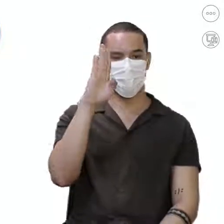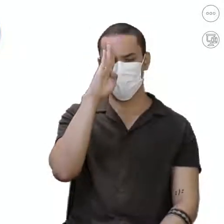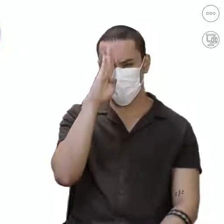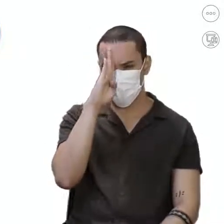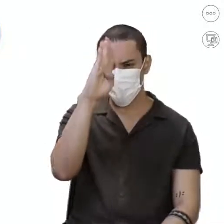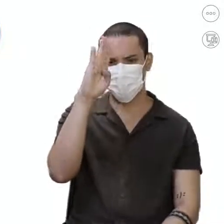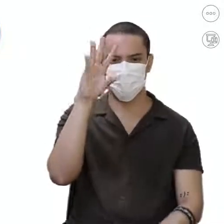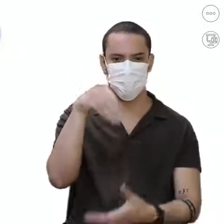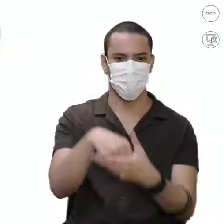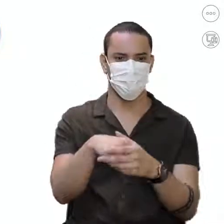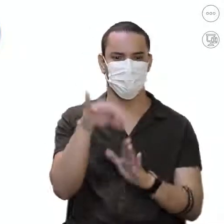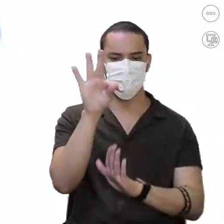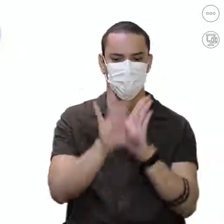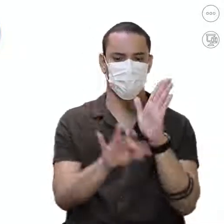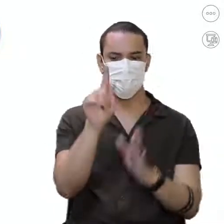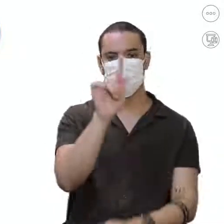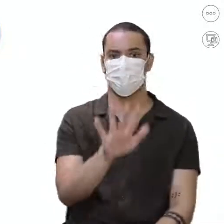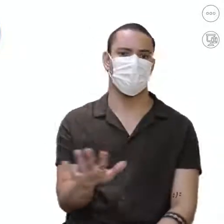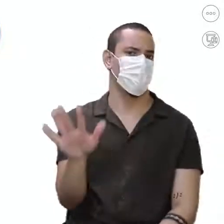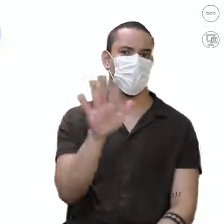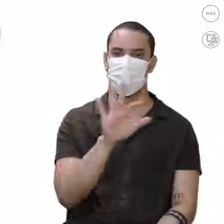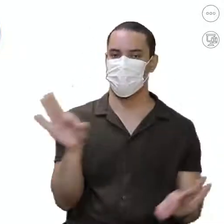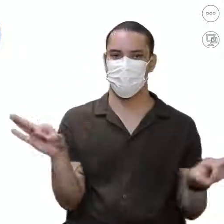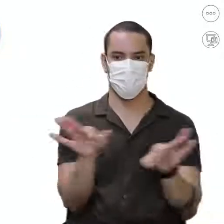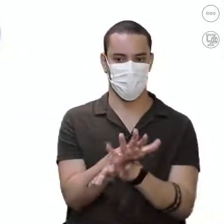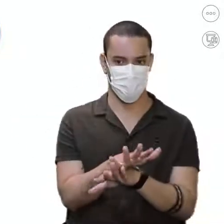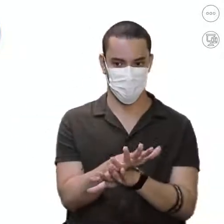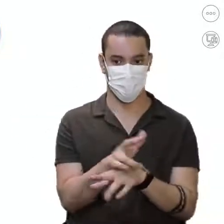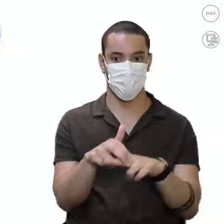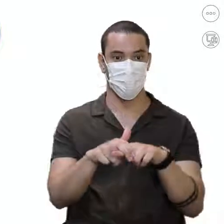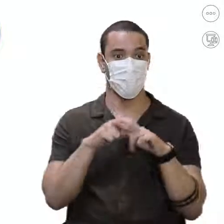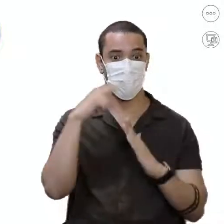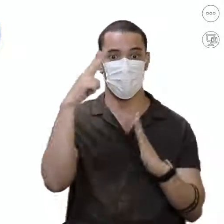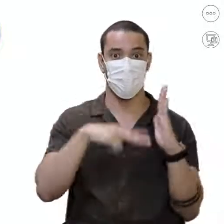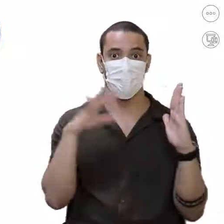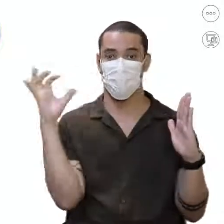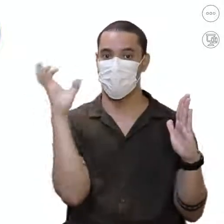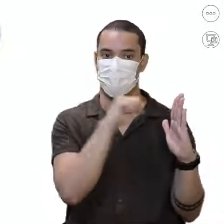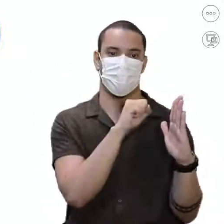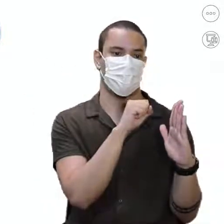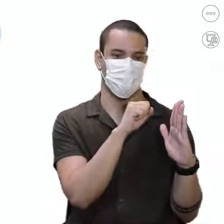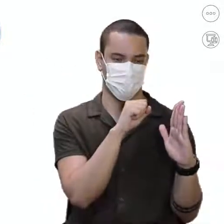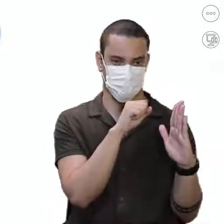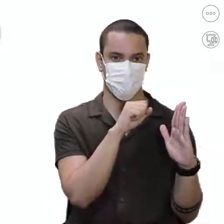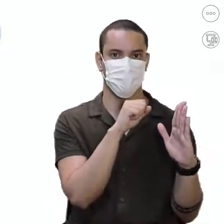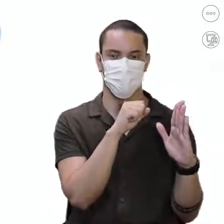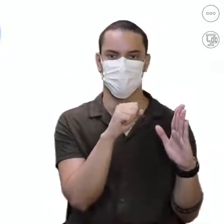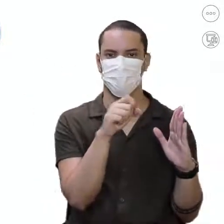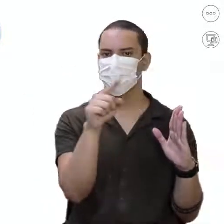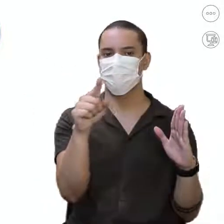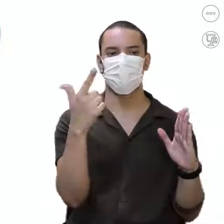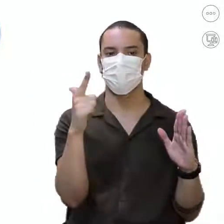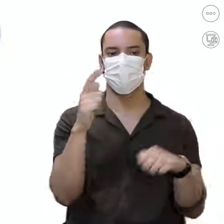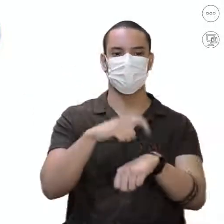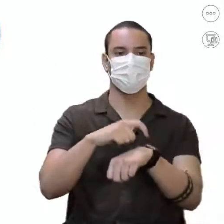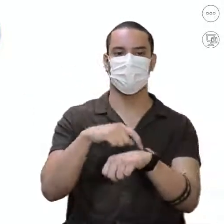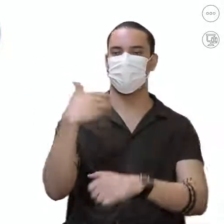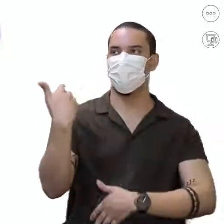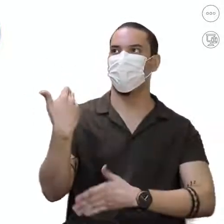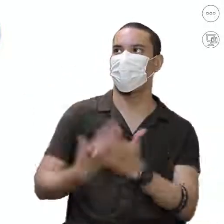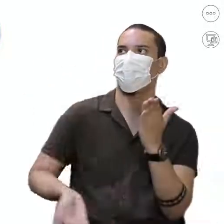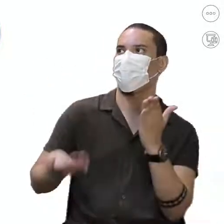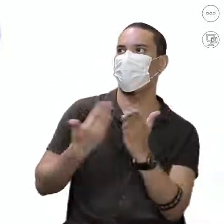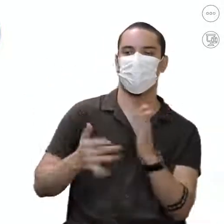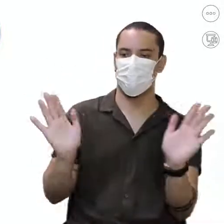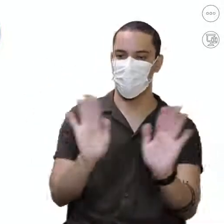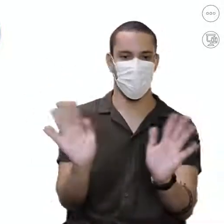ou o sentido geral do seu texto. Então, é uma leitura rápida, onde você não passa muito tempo no texto para tirar